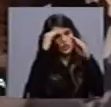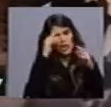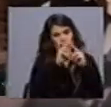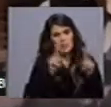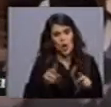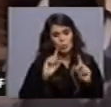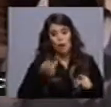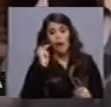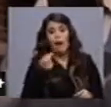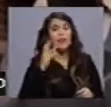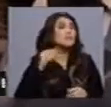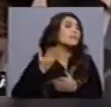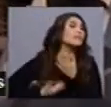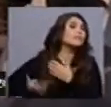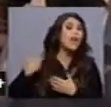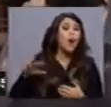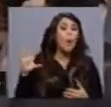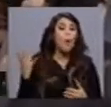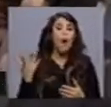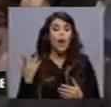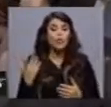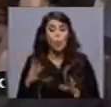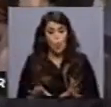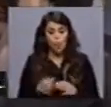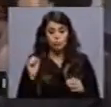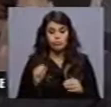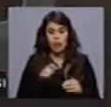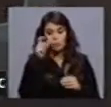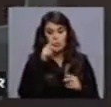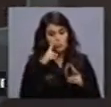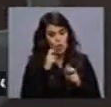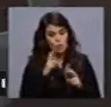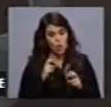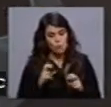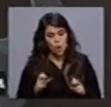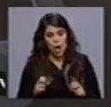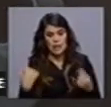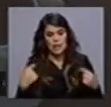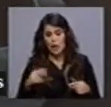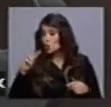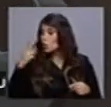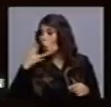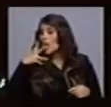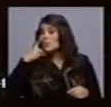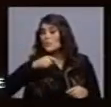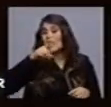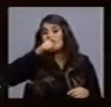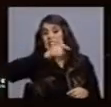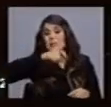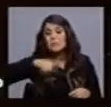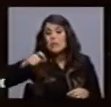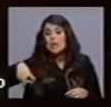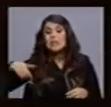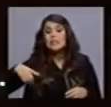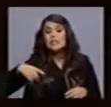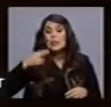há 10 anos, quando um conjunto de investigadores colocou 2.000 sementes de plantas de tabaco